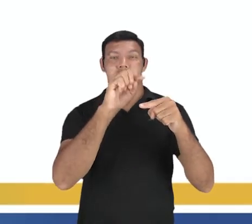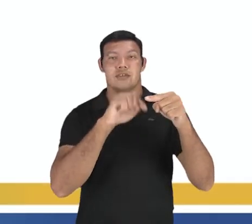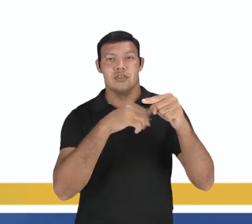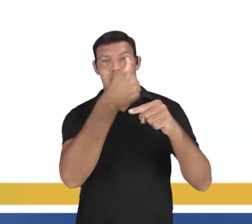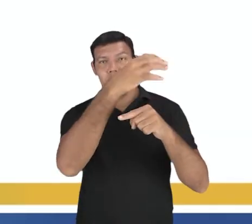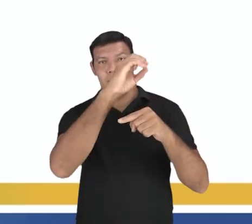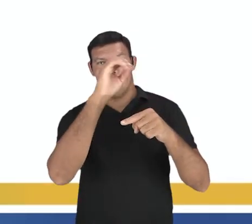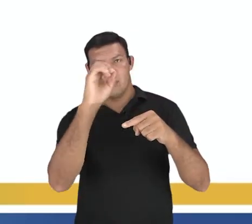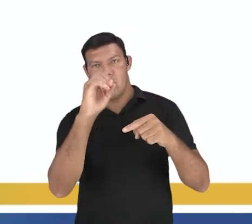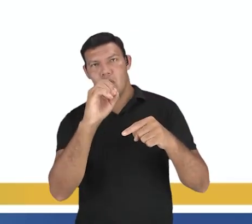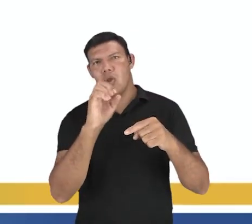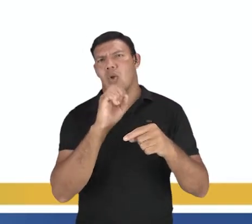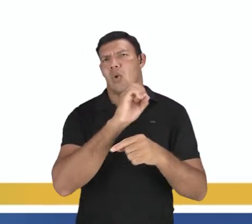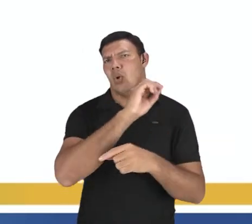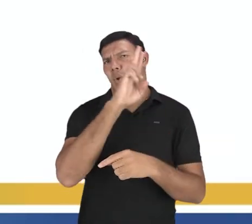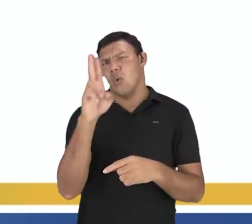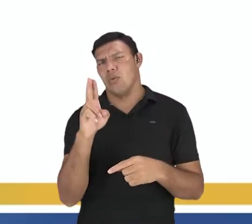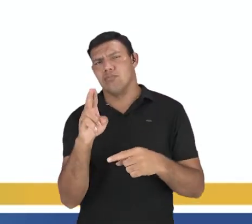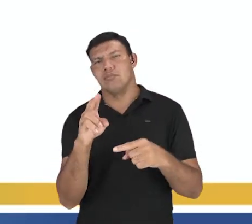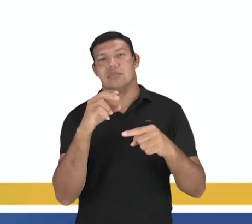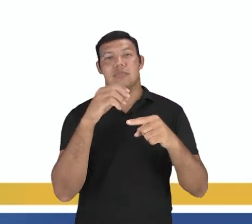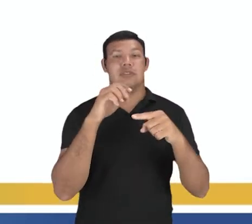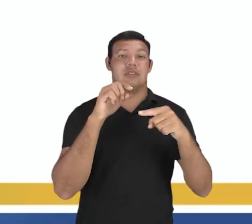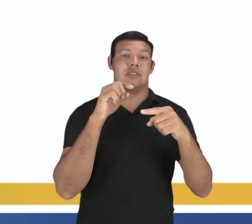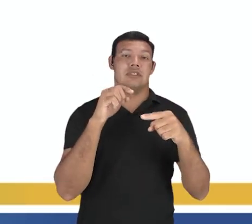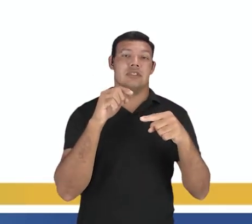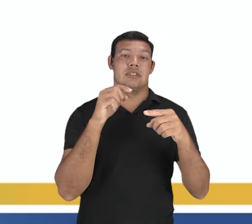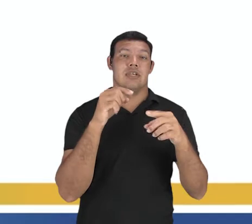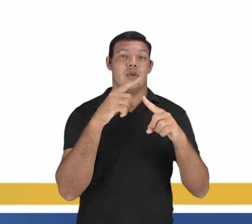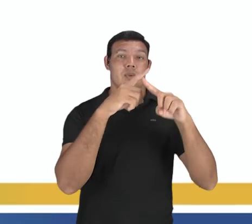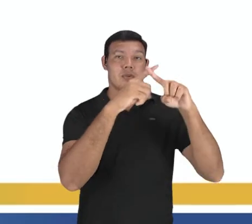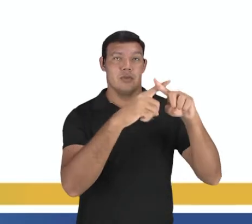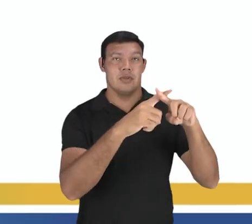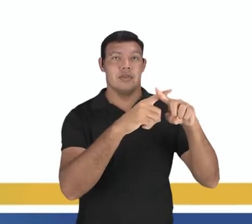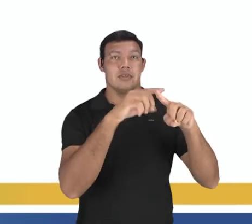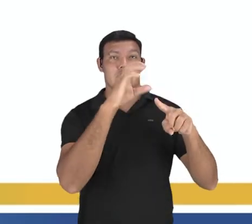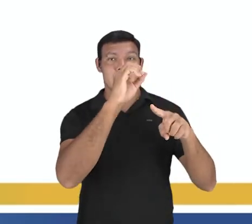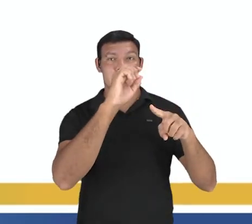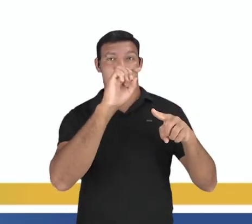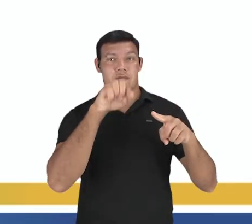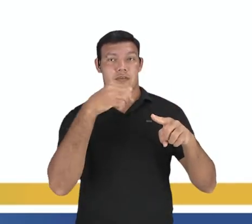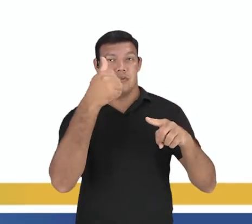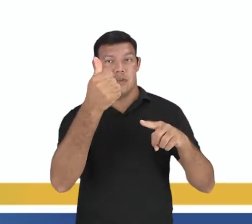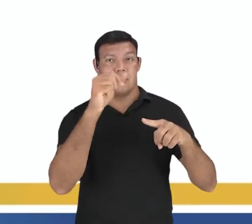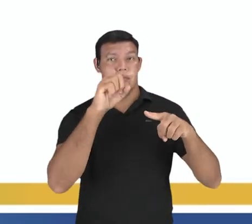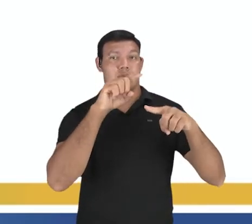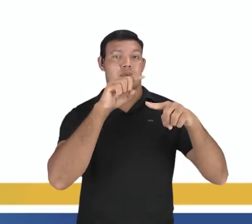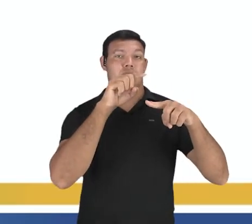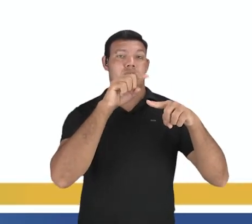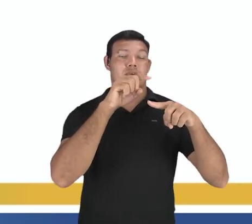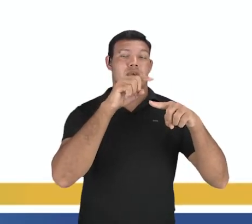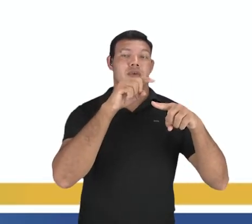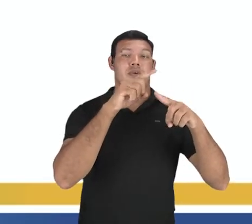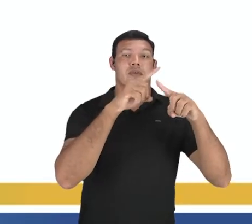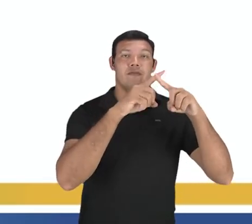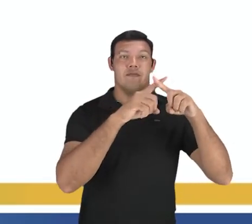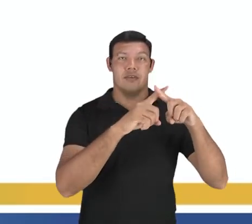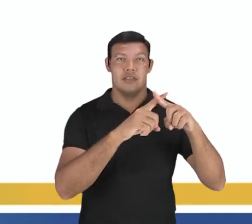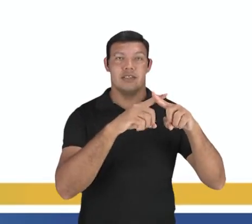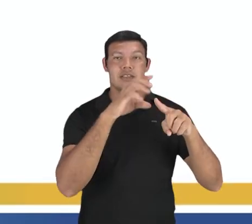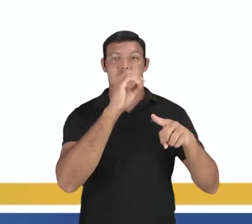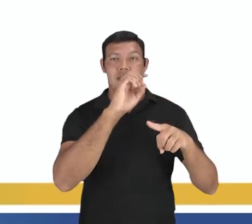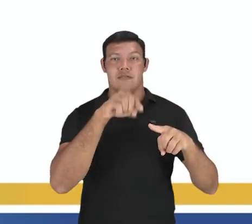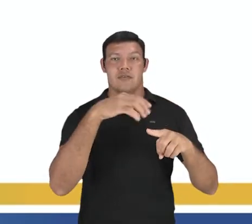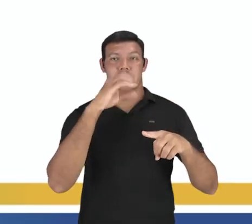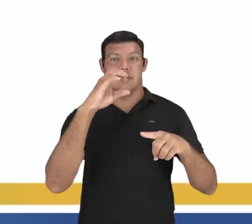0,1 0,01 0,001 você vai fazer aquela que você mais se identifica se você acha